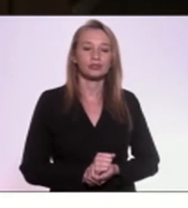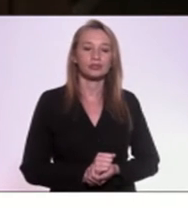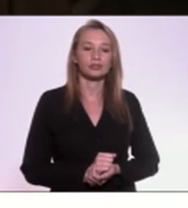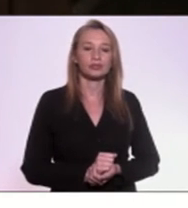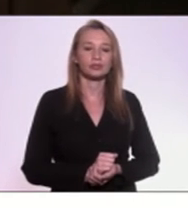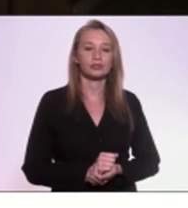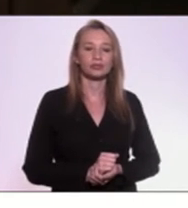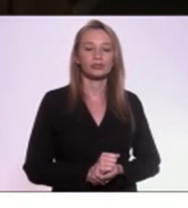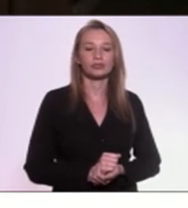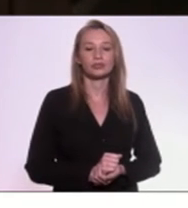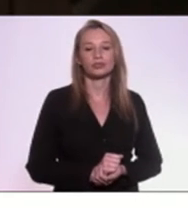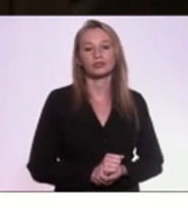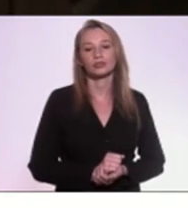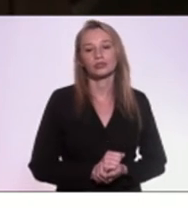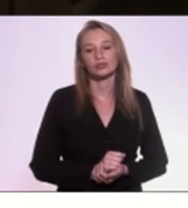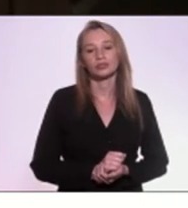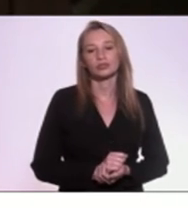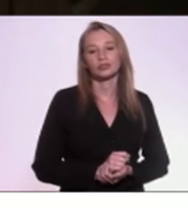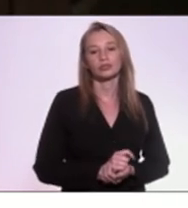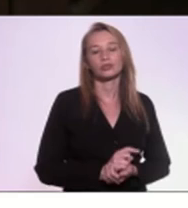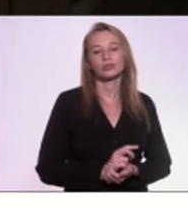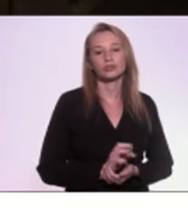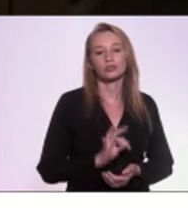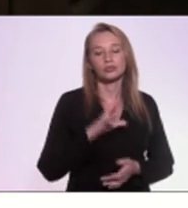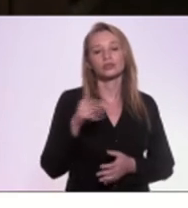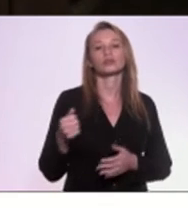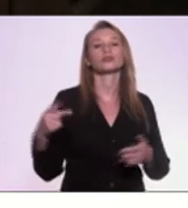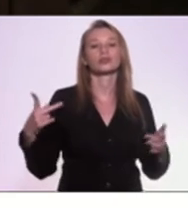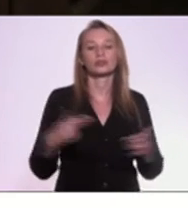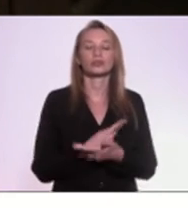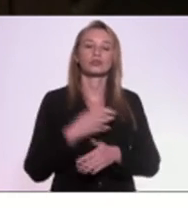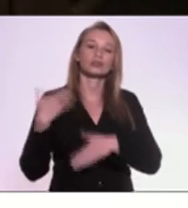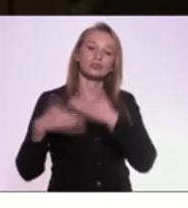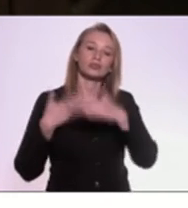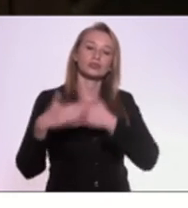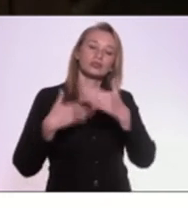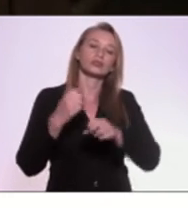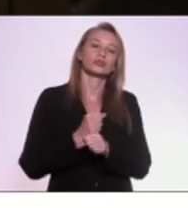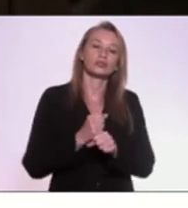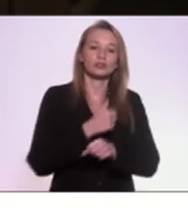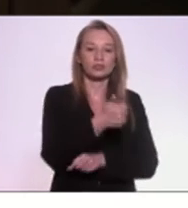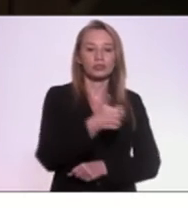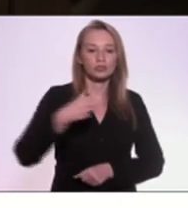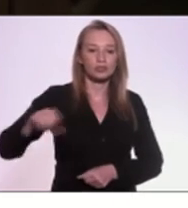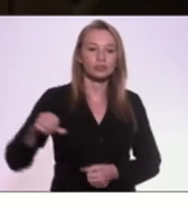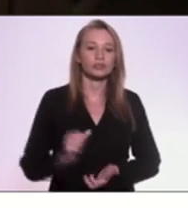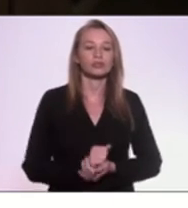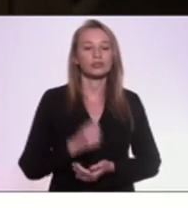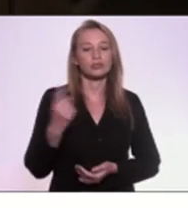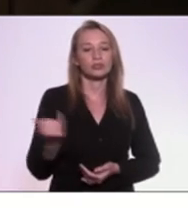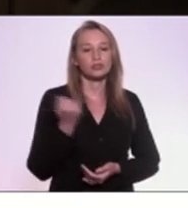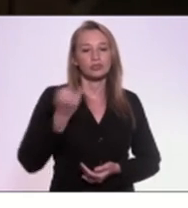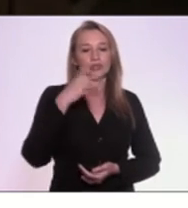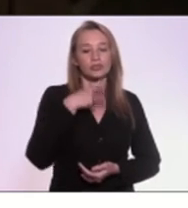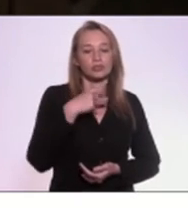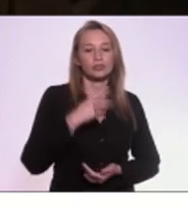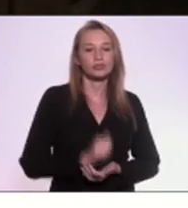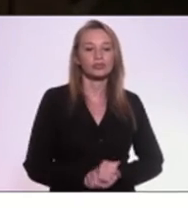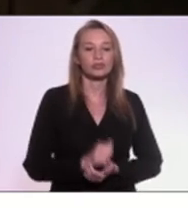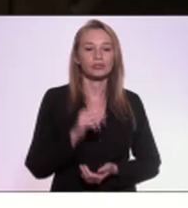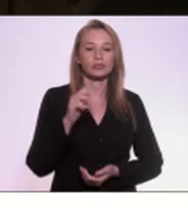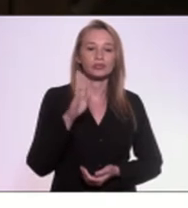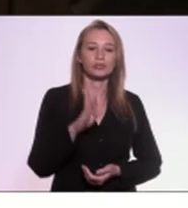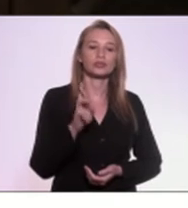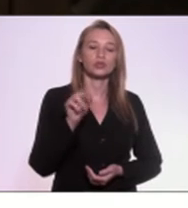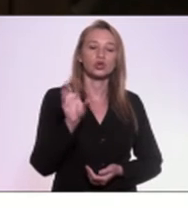das atividades desta rede ao longo do ano de 2019. É importante destacar que o Bruno Sobral